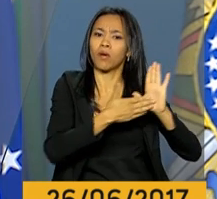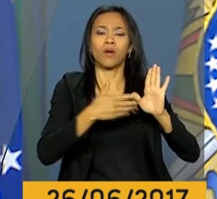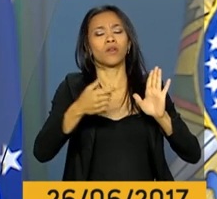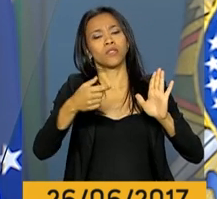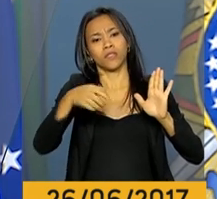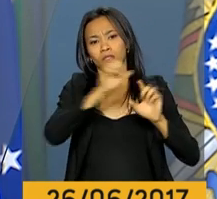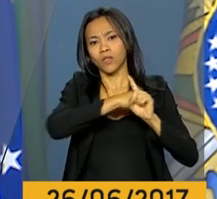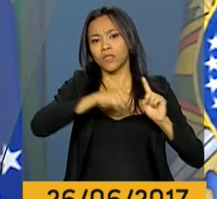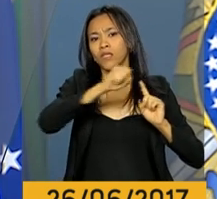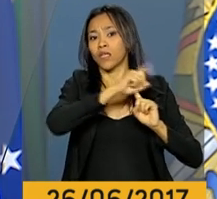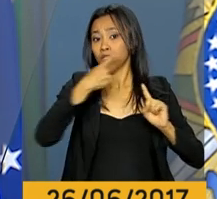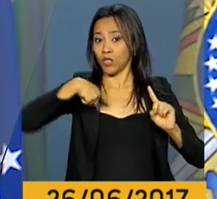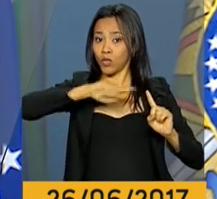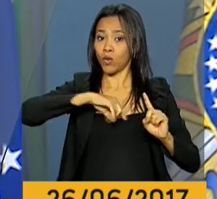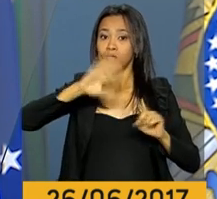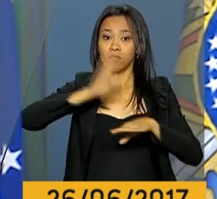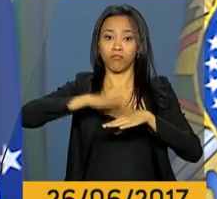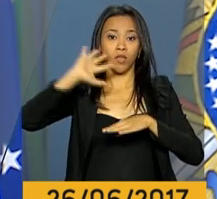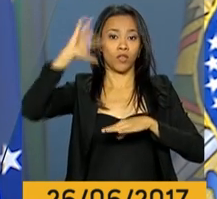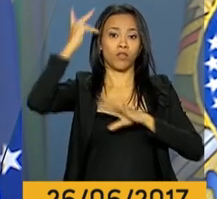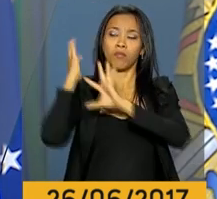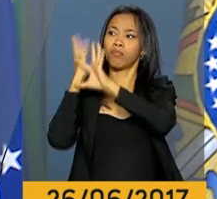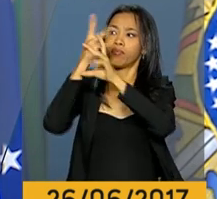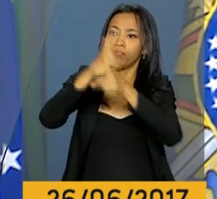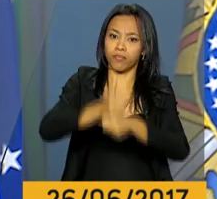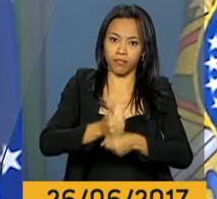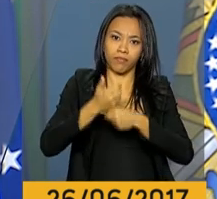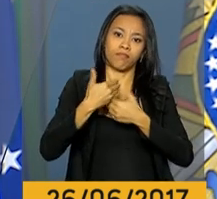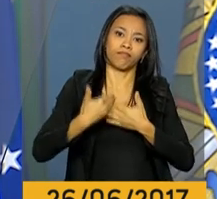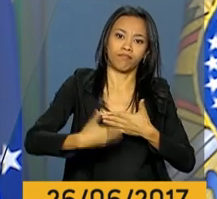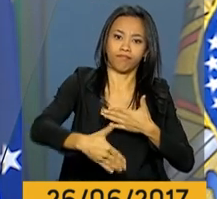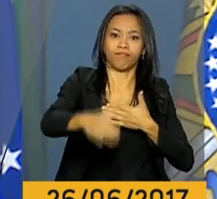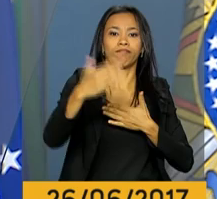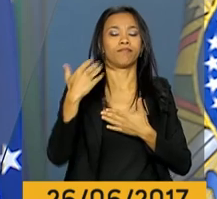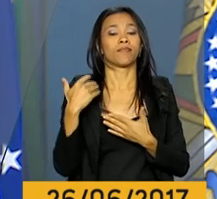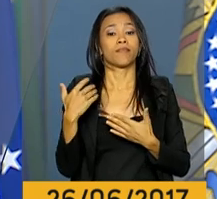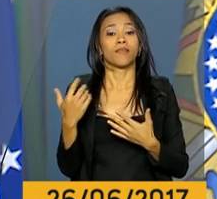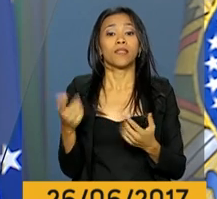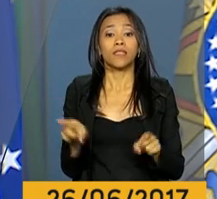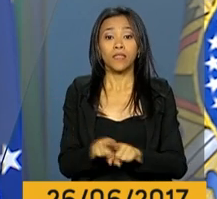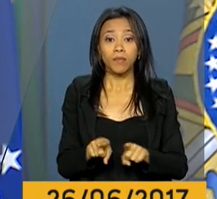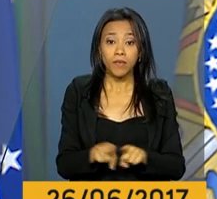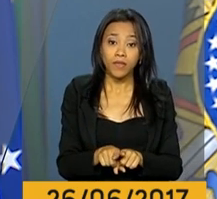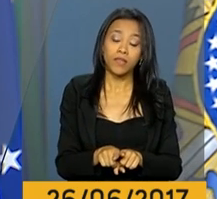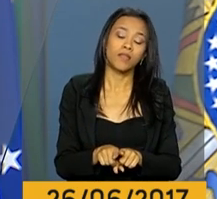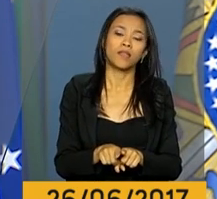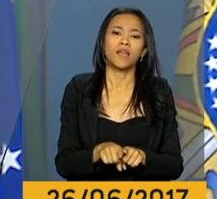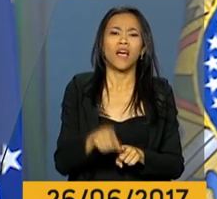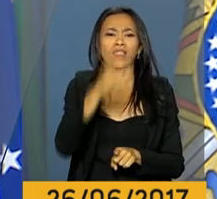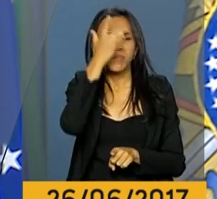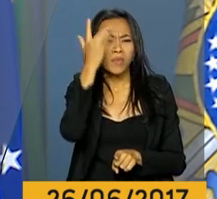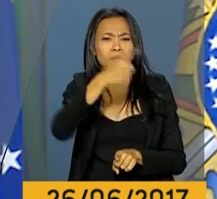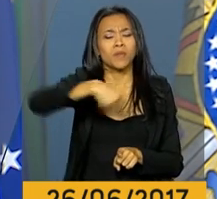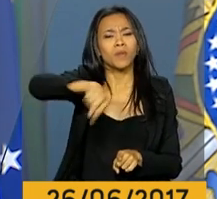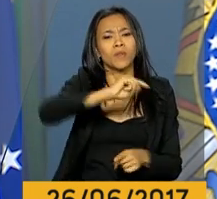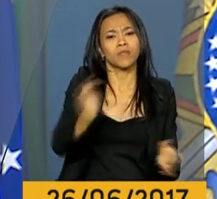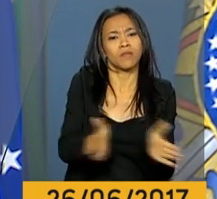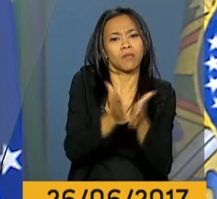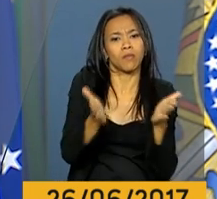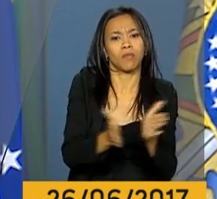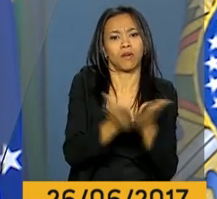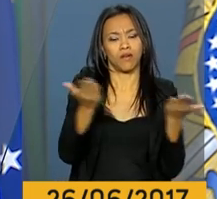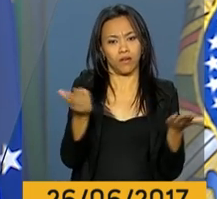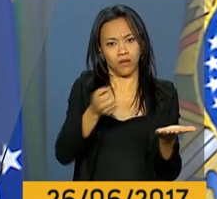ao longo deste ano ah Afinal por tempo demais os menos favorecidos do nosso país